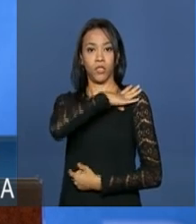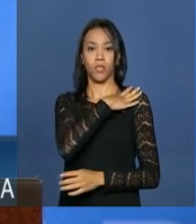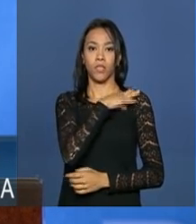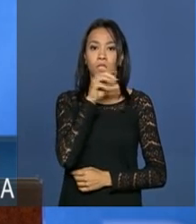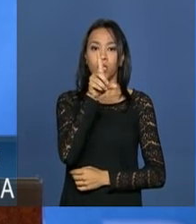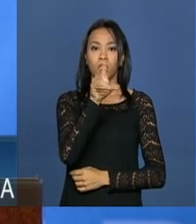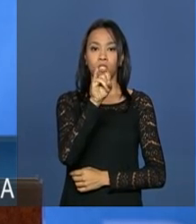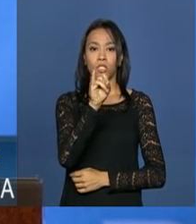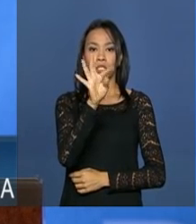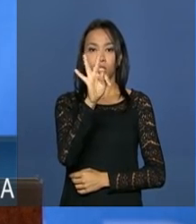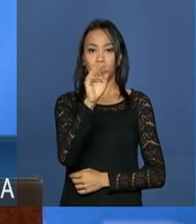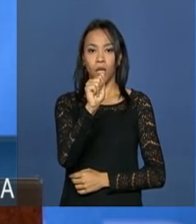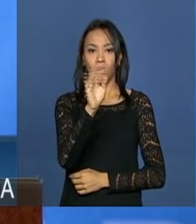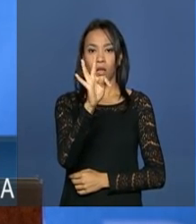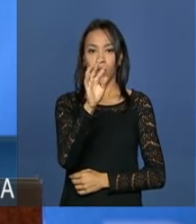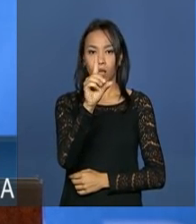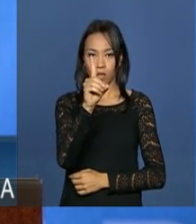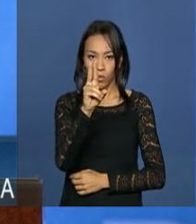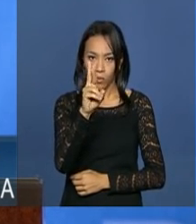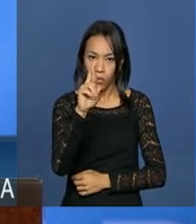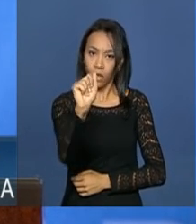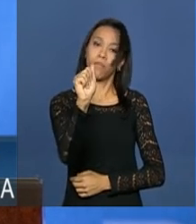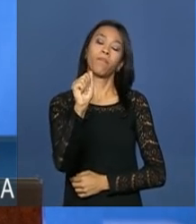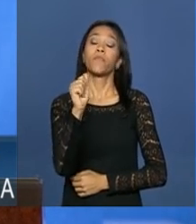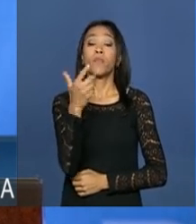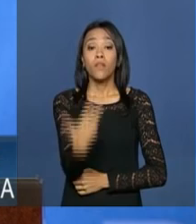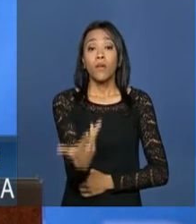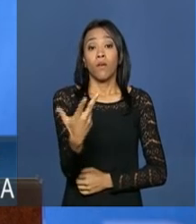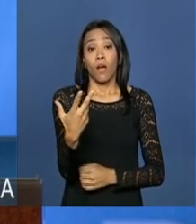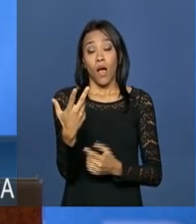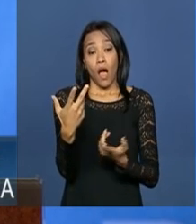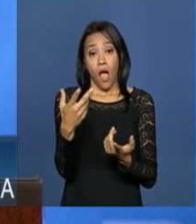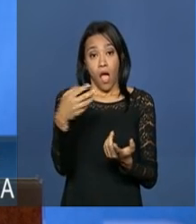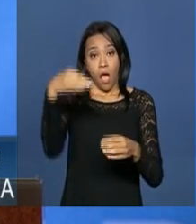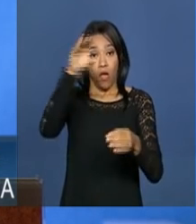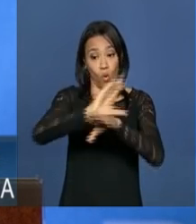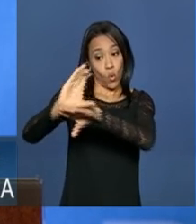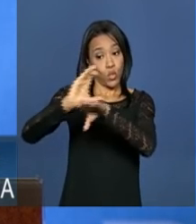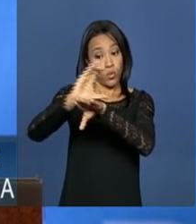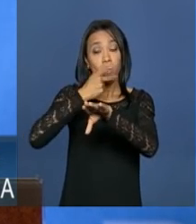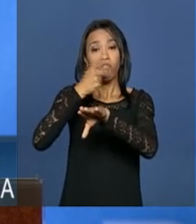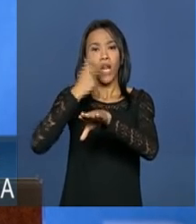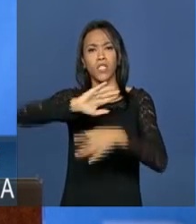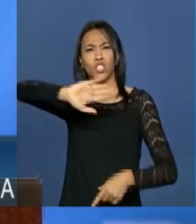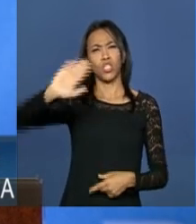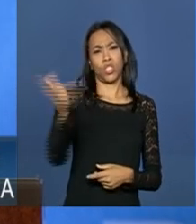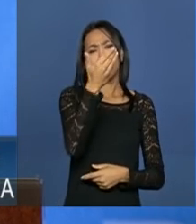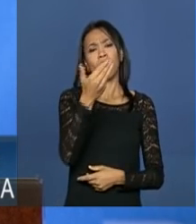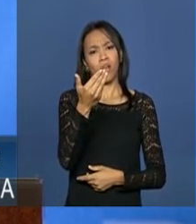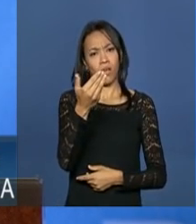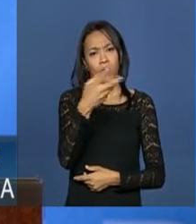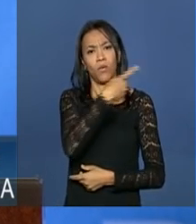A Constituição diz que a retirada do presidente eleito do cargo somente poderá